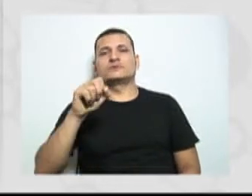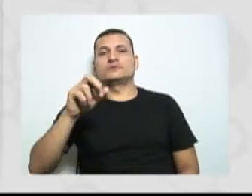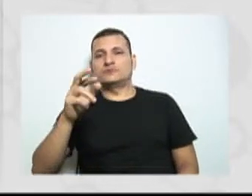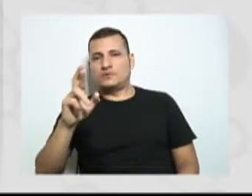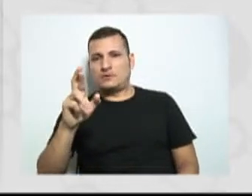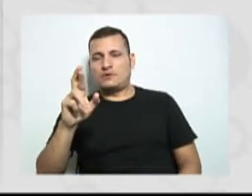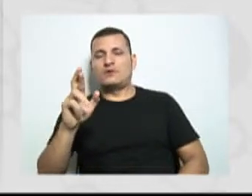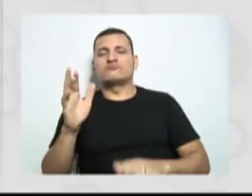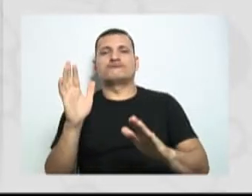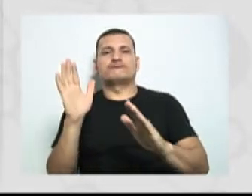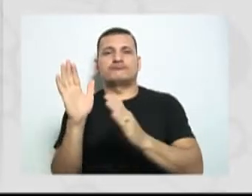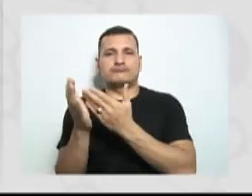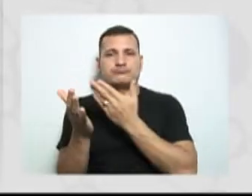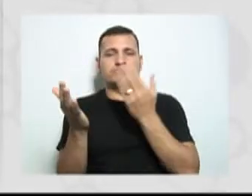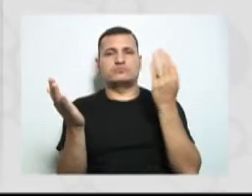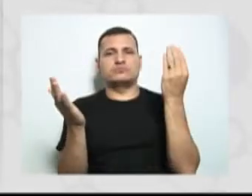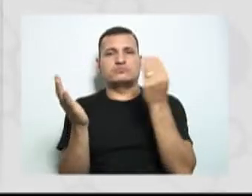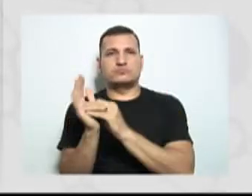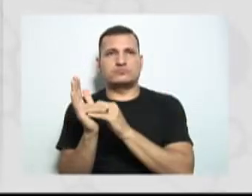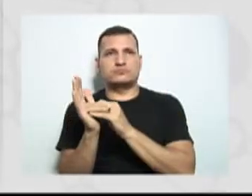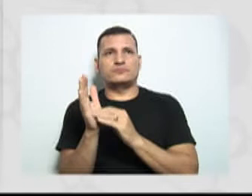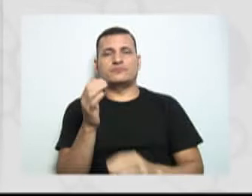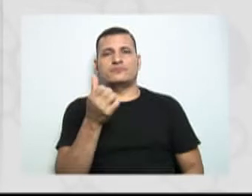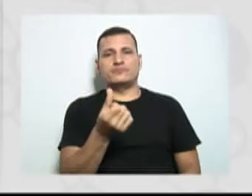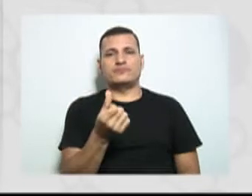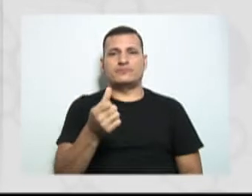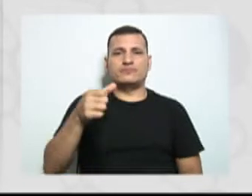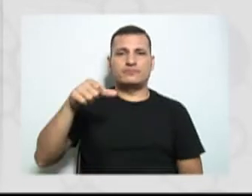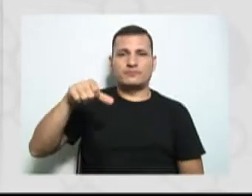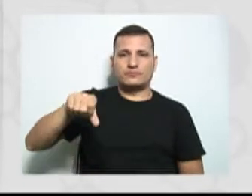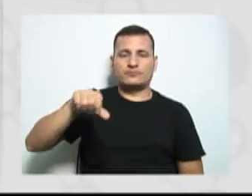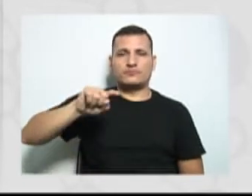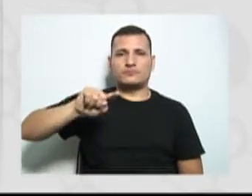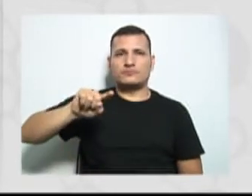quê? Anotem aí, R$